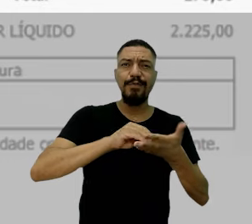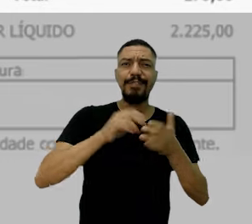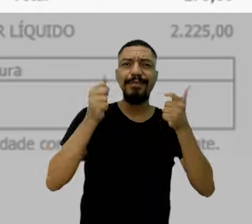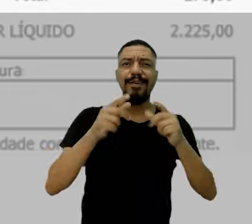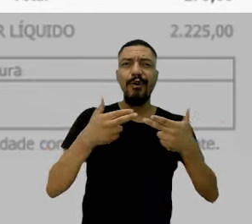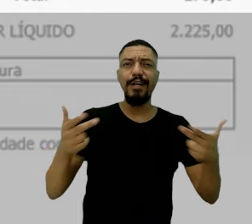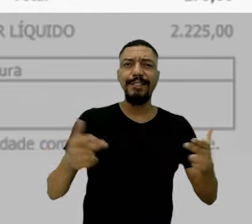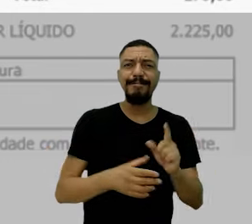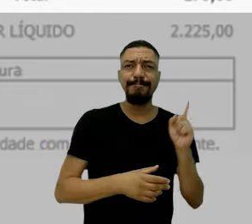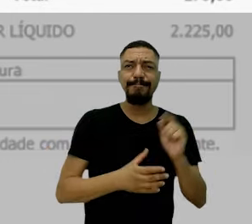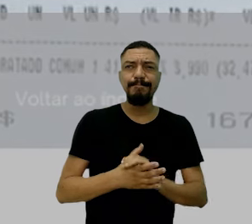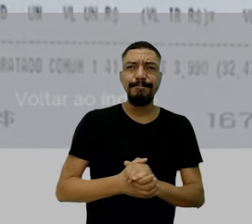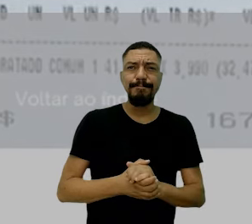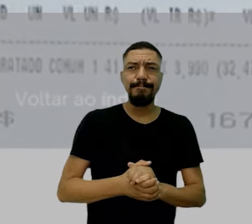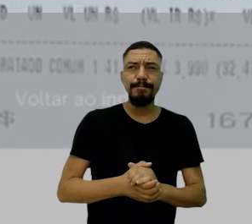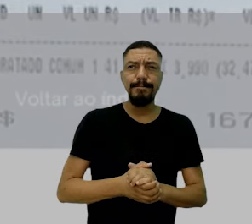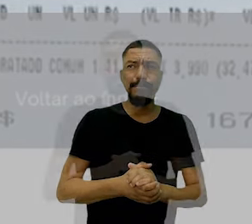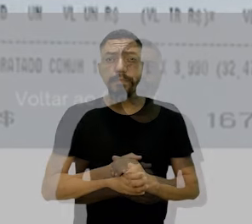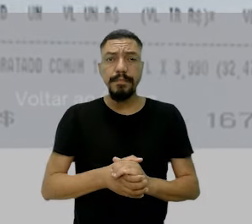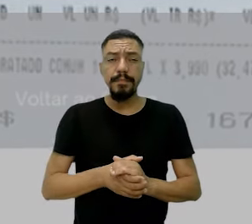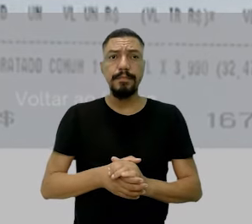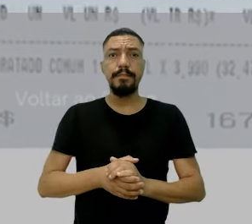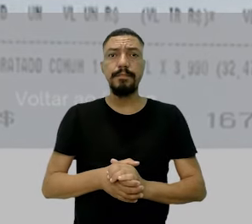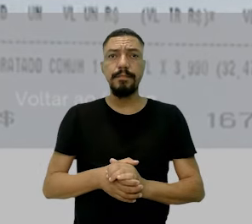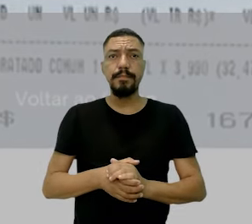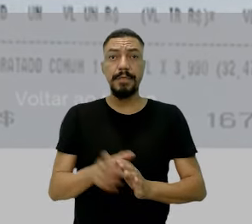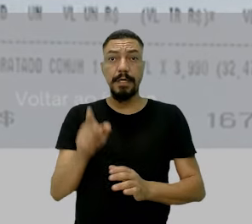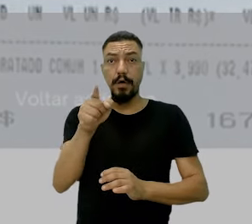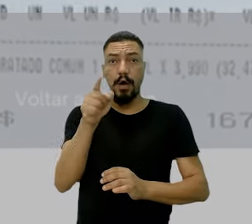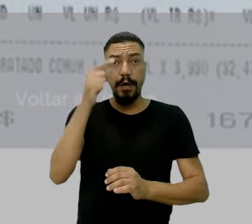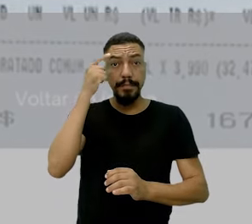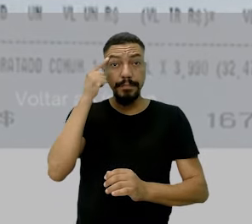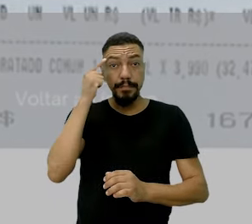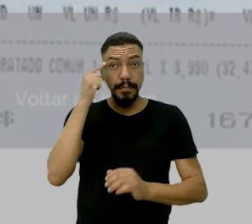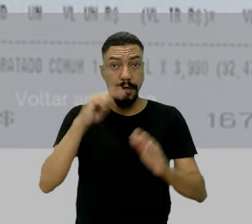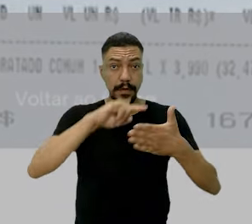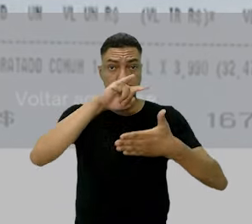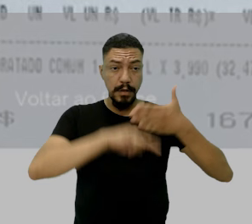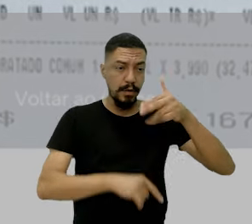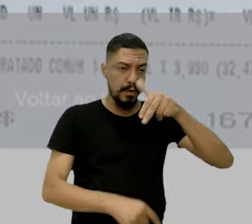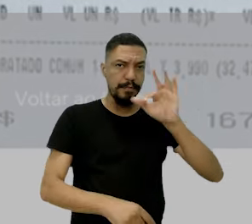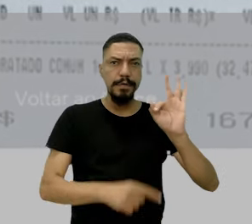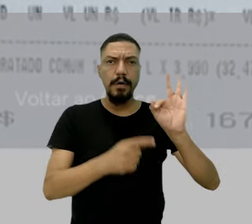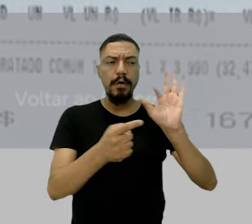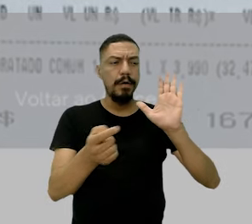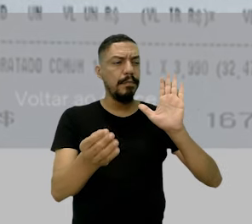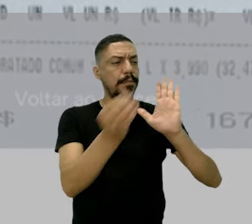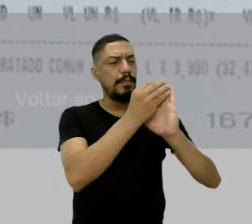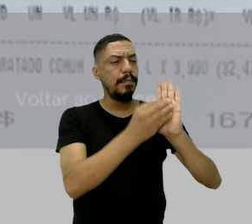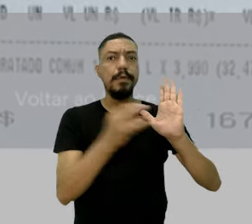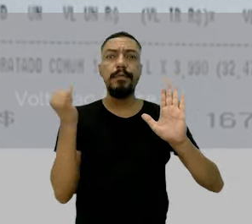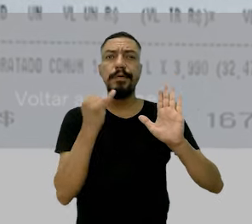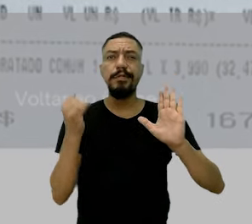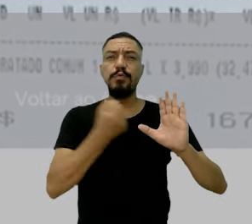que eu esqueci de falar, por favor. Aqui, ó, na nota fiscal, uma coisa que é importante é aqui, ó, o código